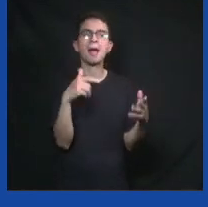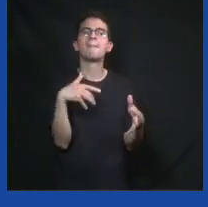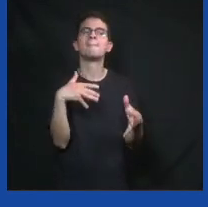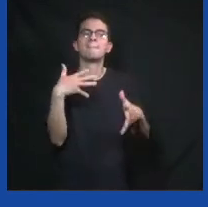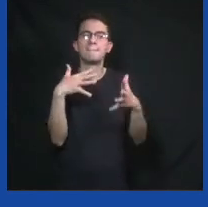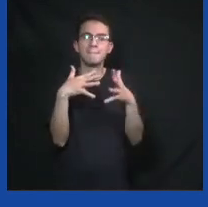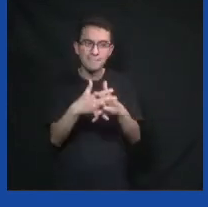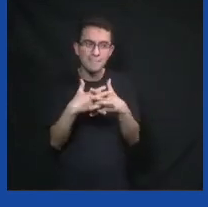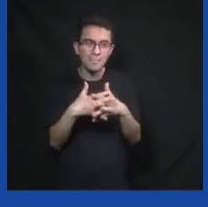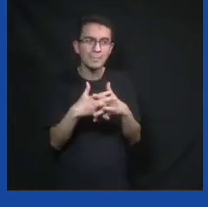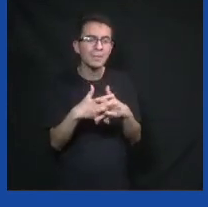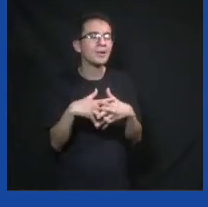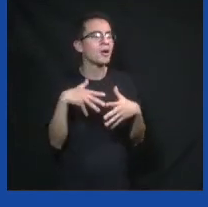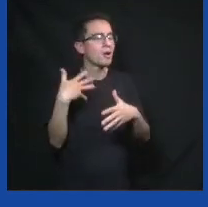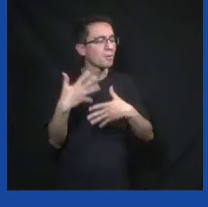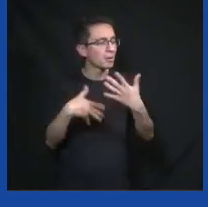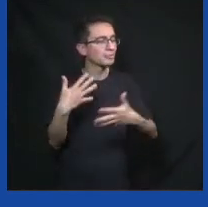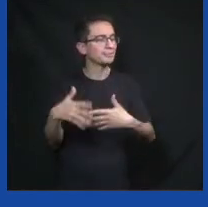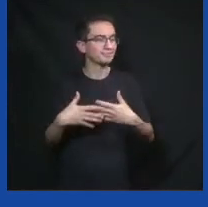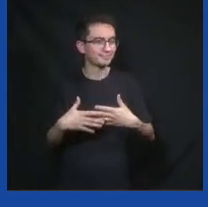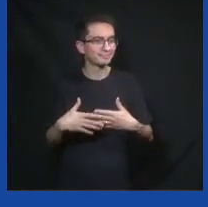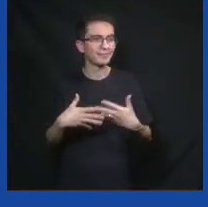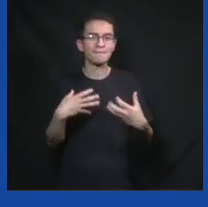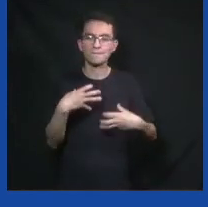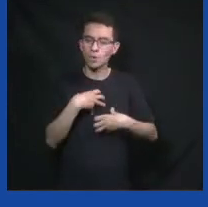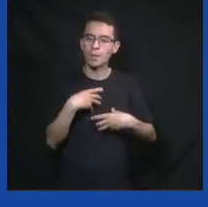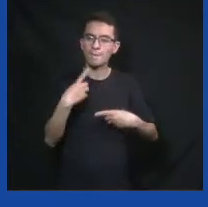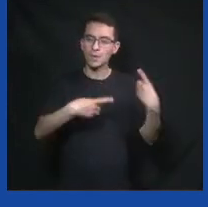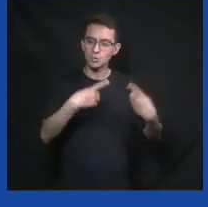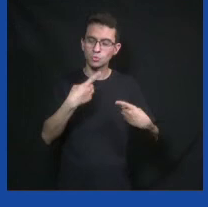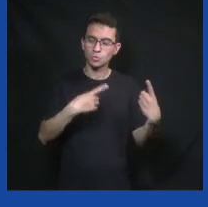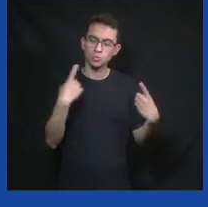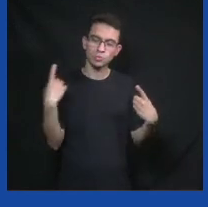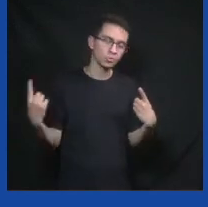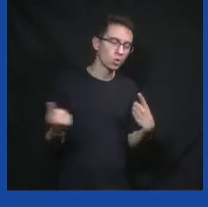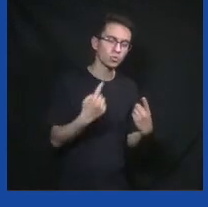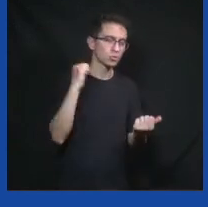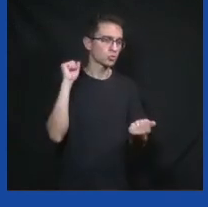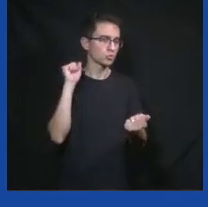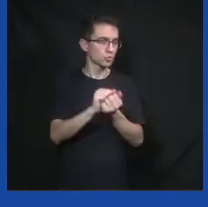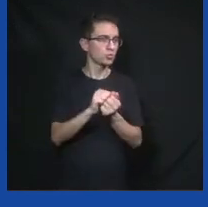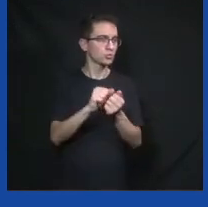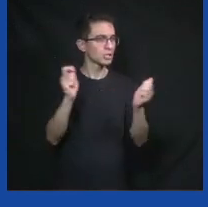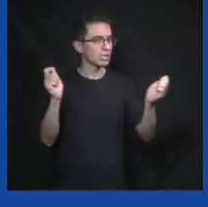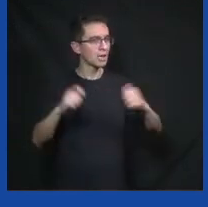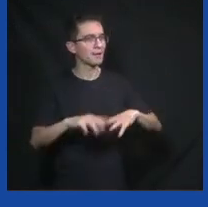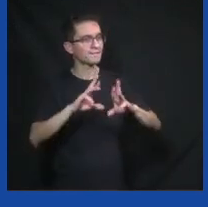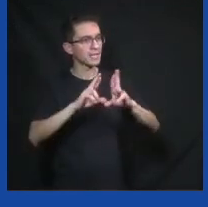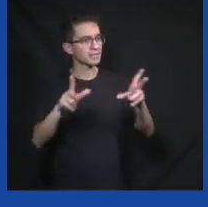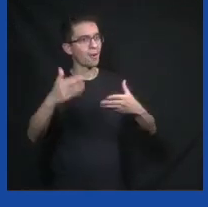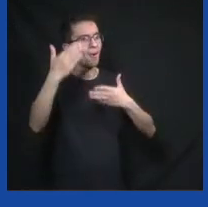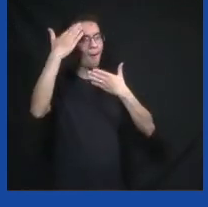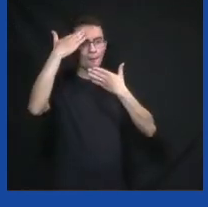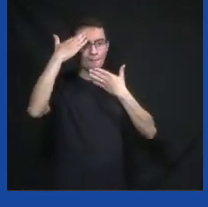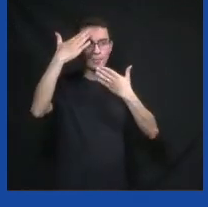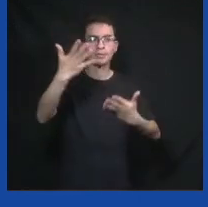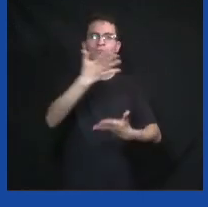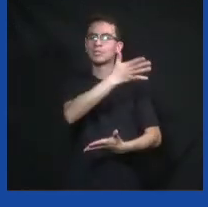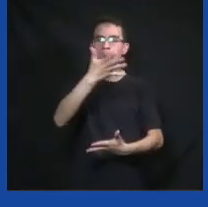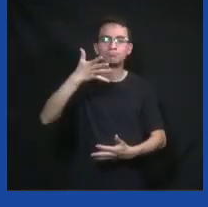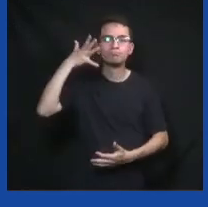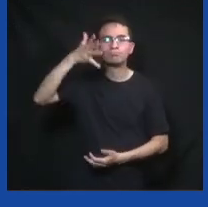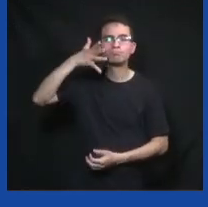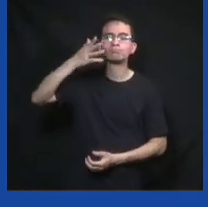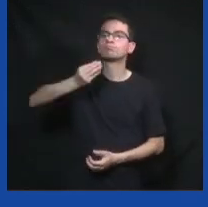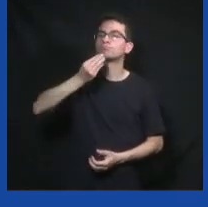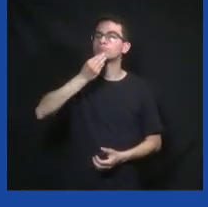onde mais certamente é mais, e juntos a gente vai fazer a diferença. Obrigado pela oportunidade e